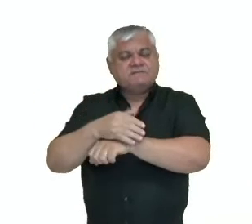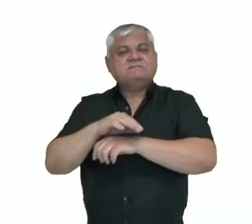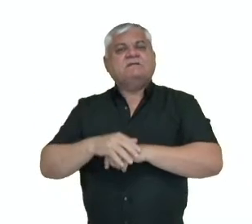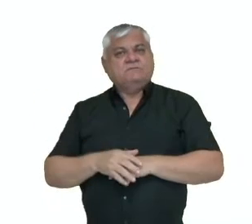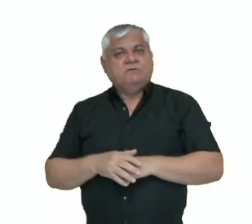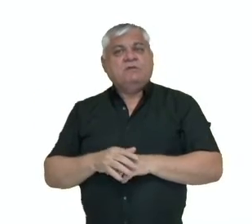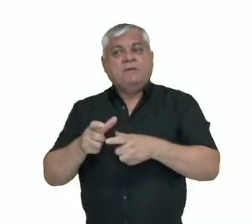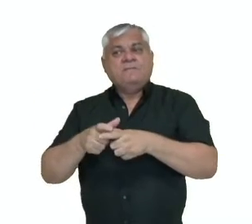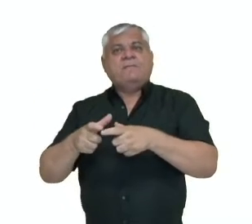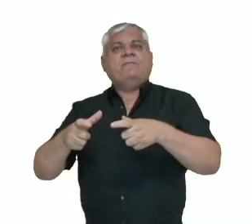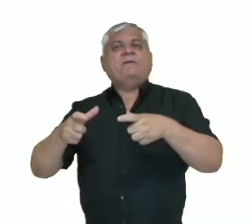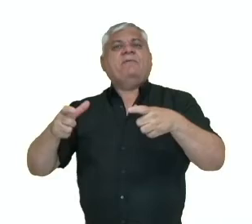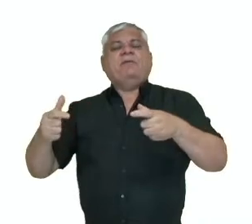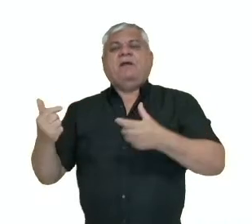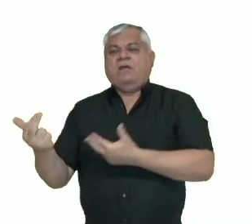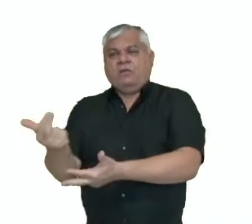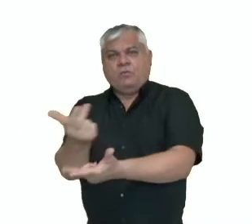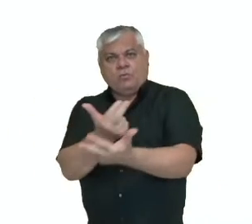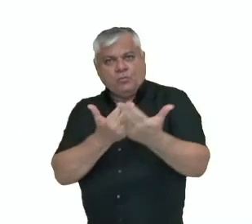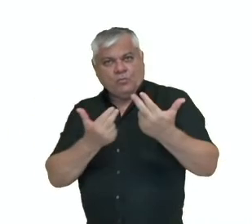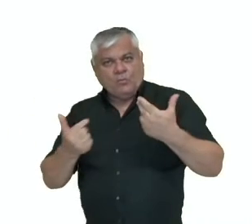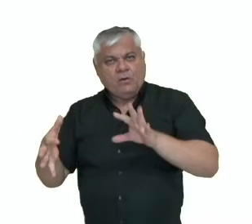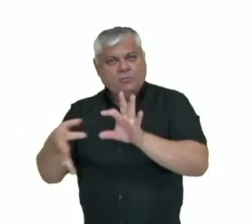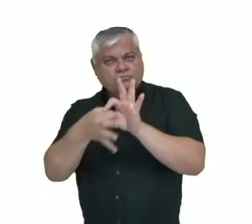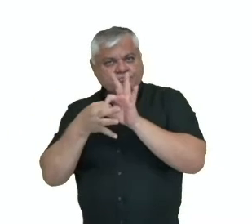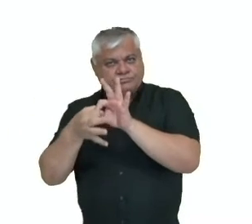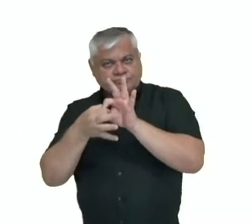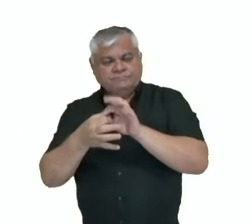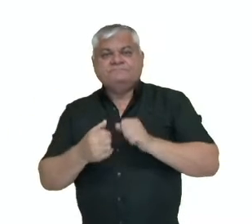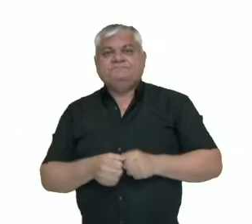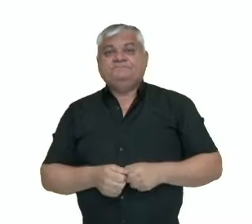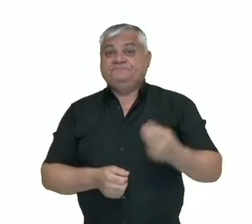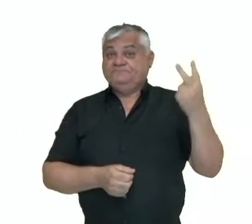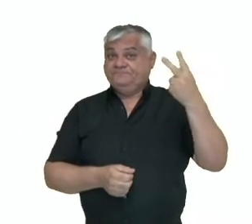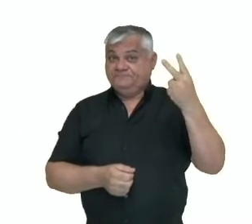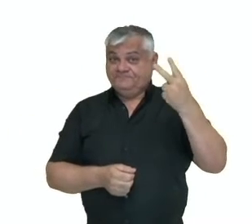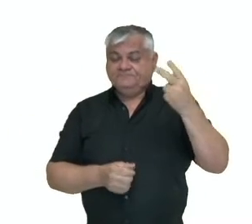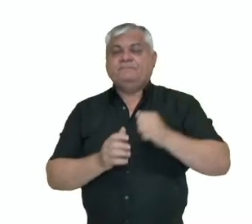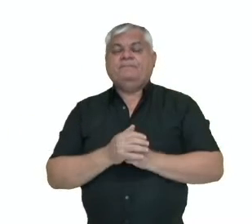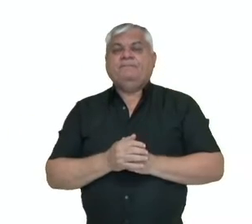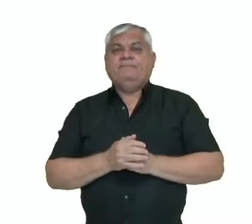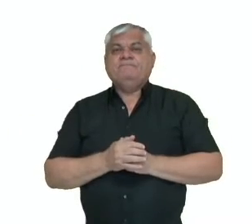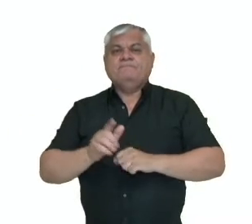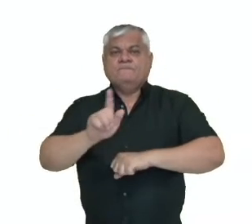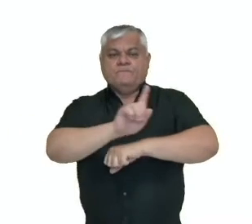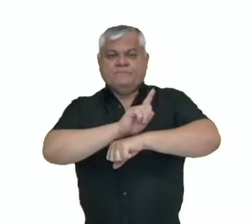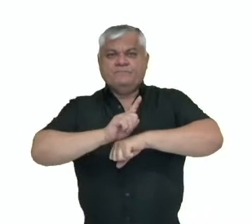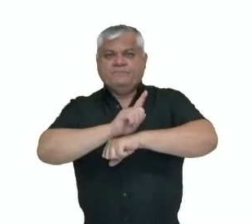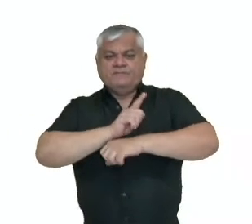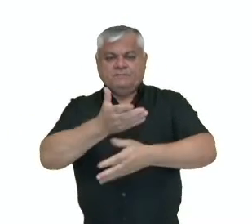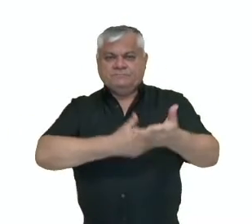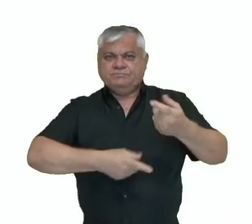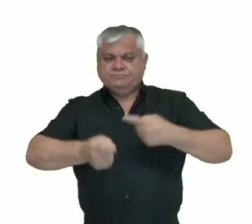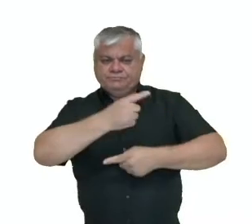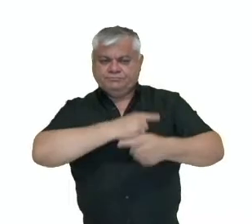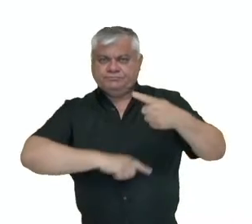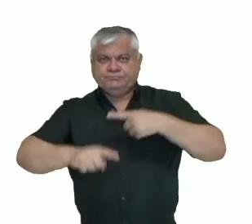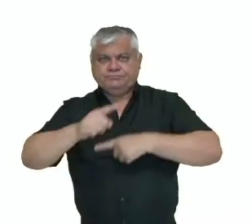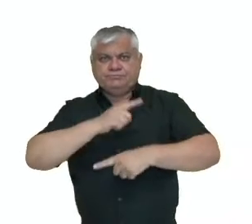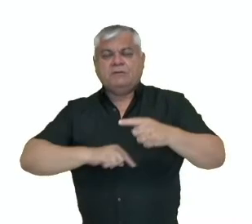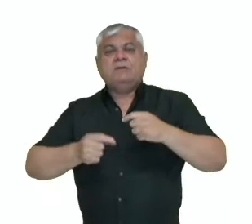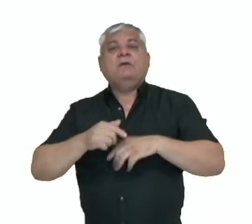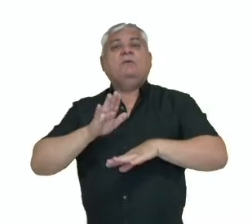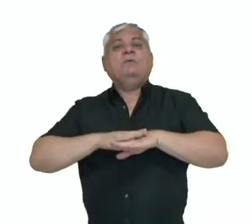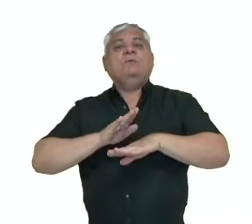promovendo maior igualdade na união das pessoas. A segunda, a gestão democrática, indica que as escolhas